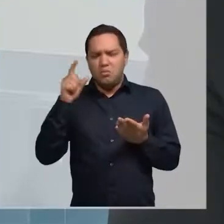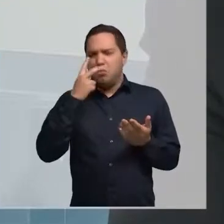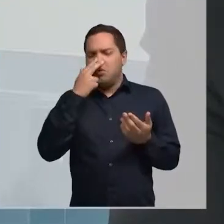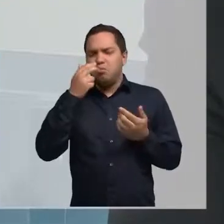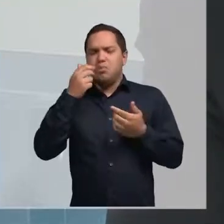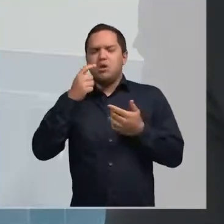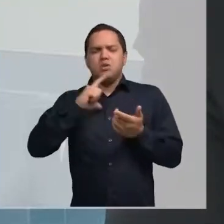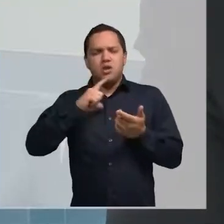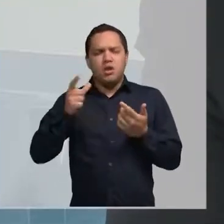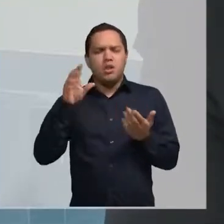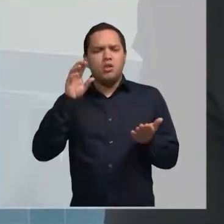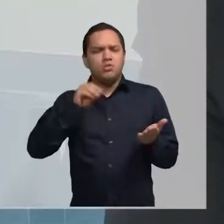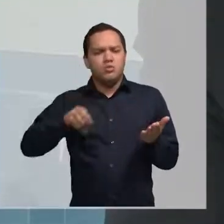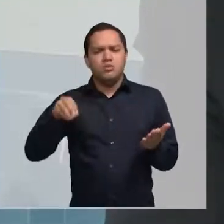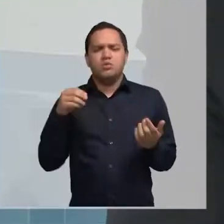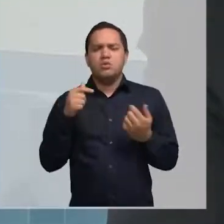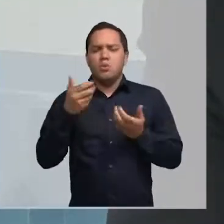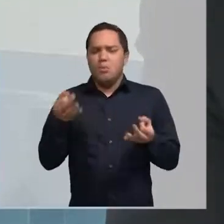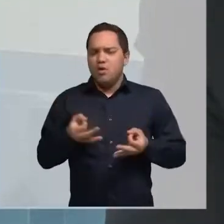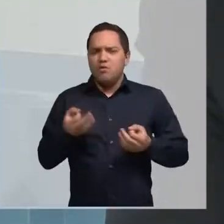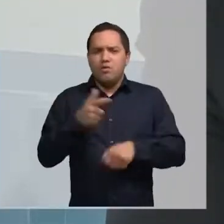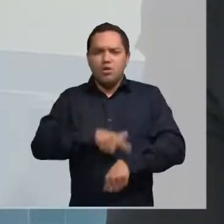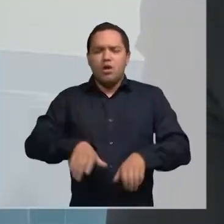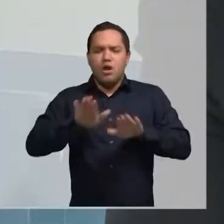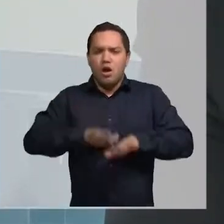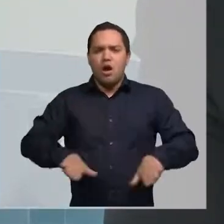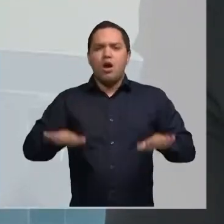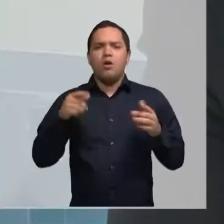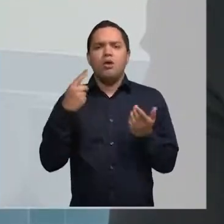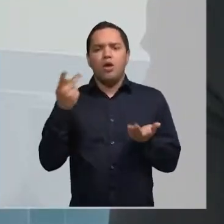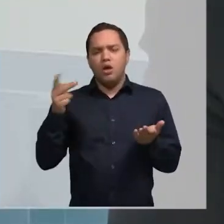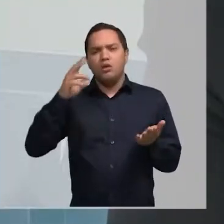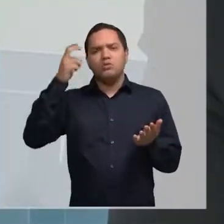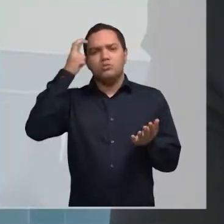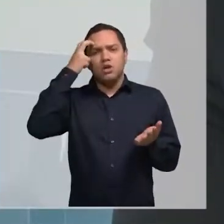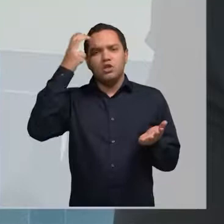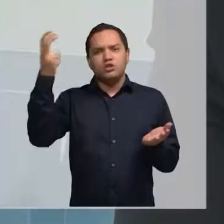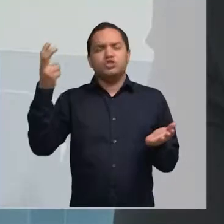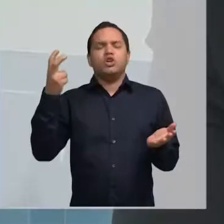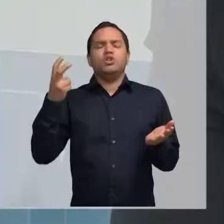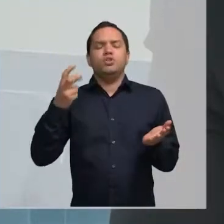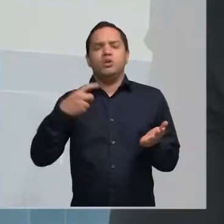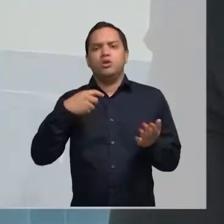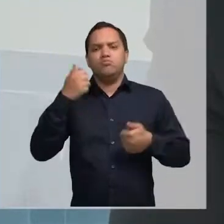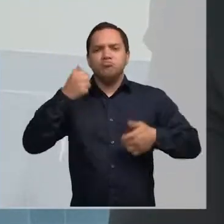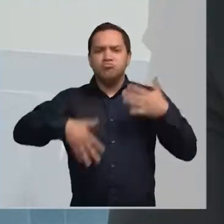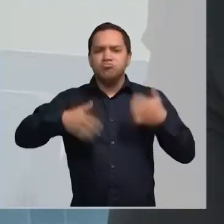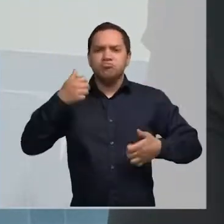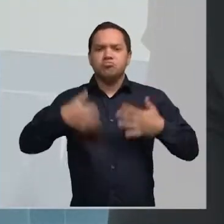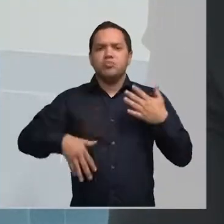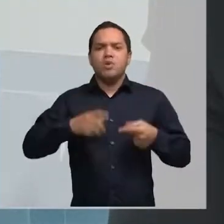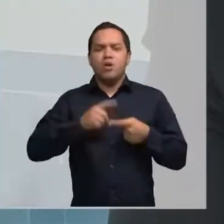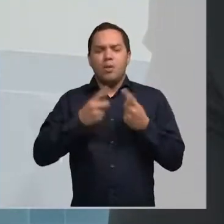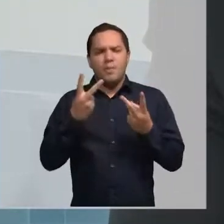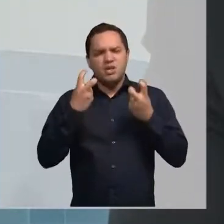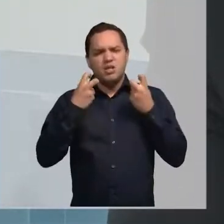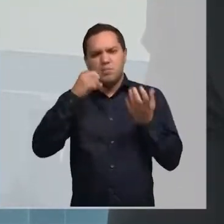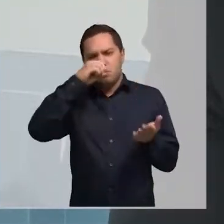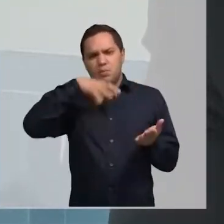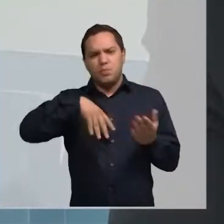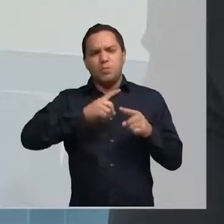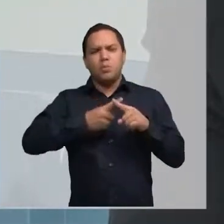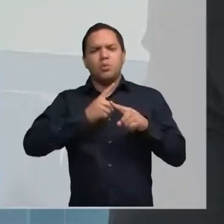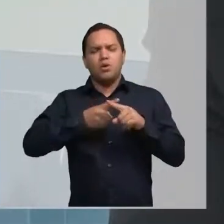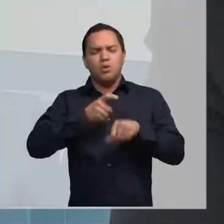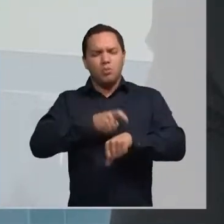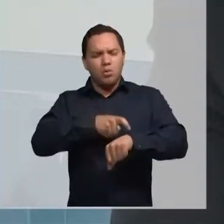bem, muito calmo. Como ele tem muito conteúdo, toda a resposta dele tinha muito conteúdo. Eu vi uma coisa grosseira, porque naquele momento